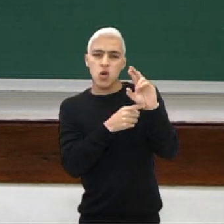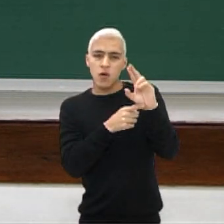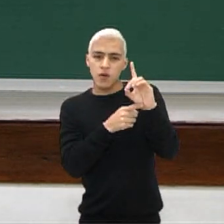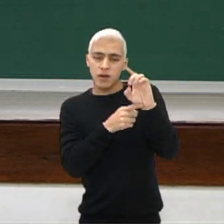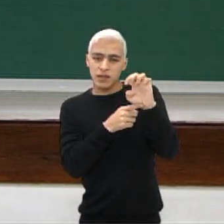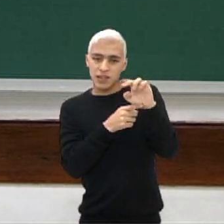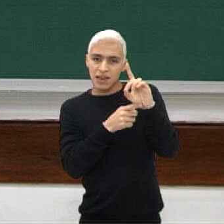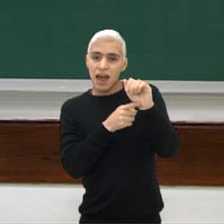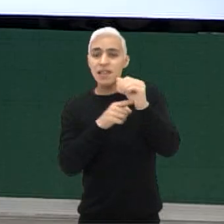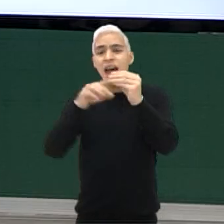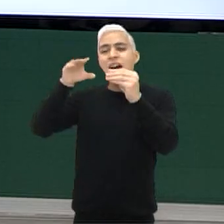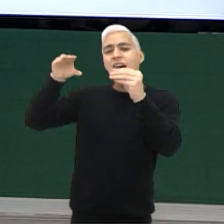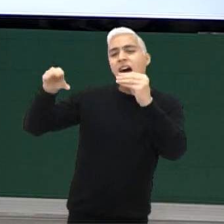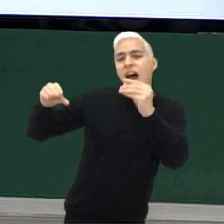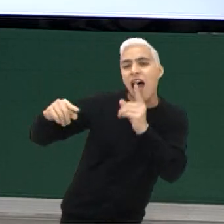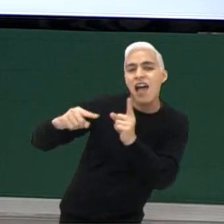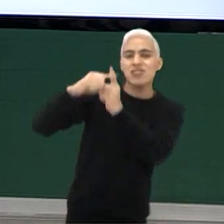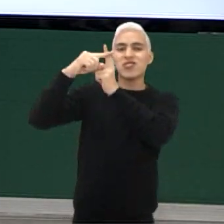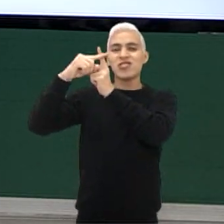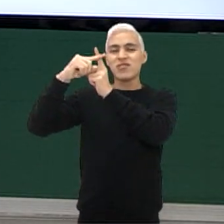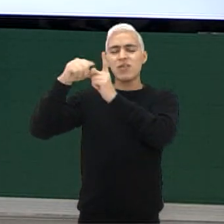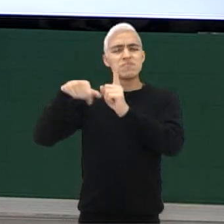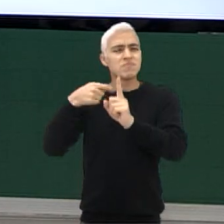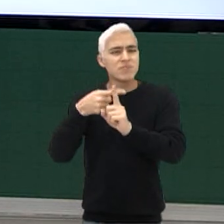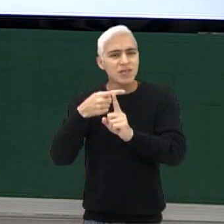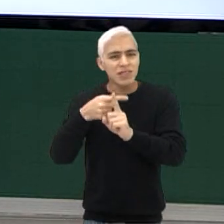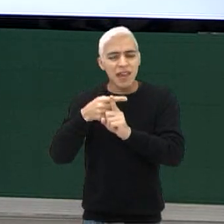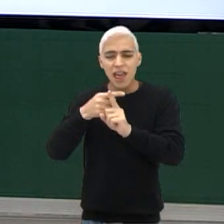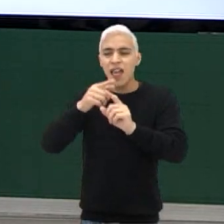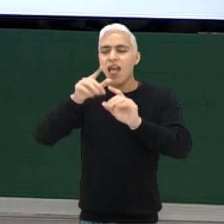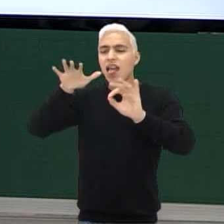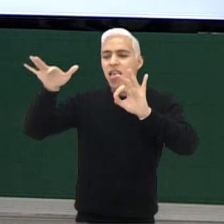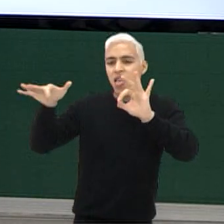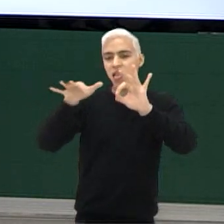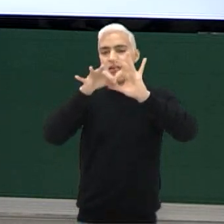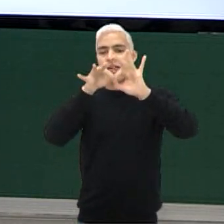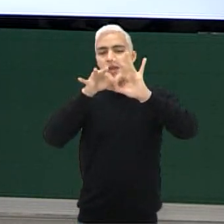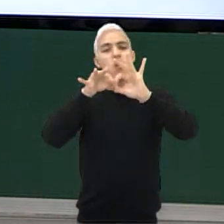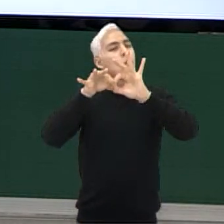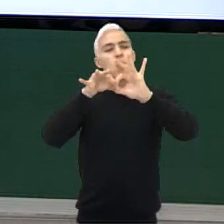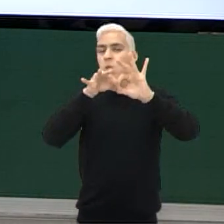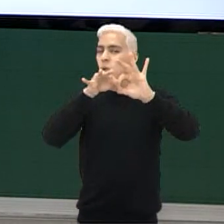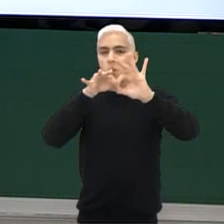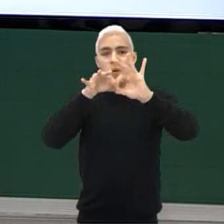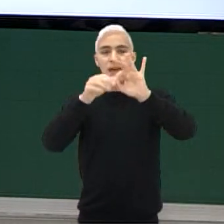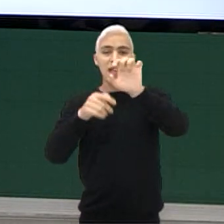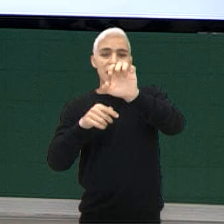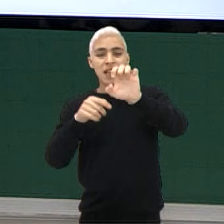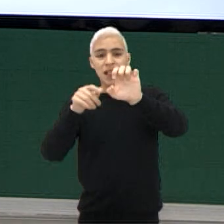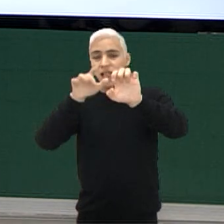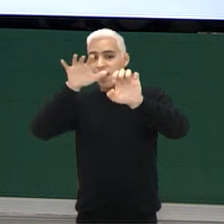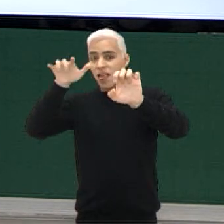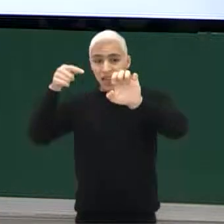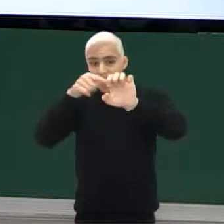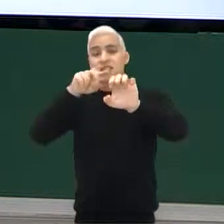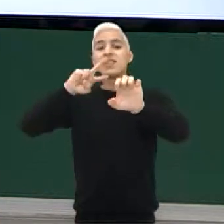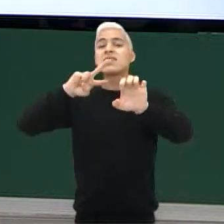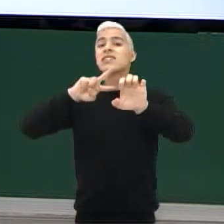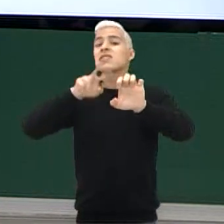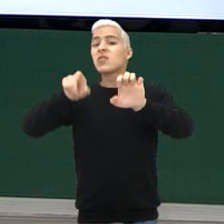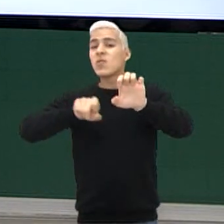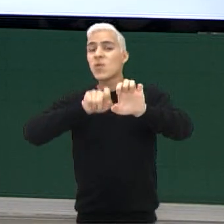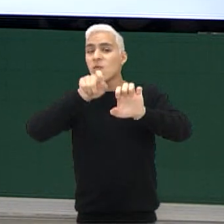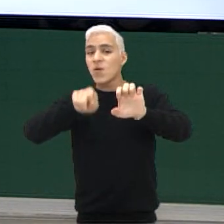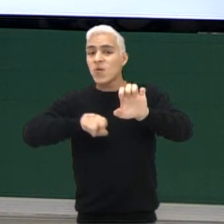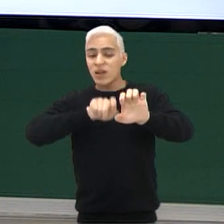aditiva. Por que aditiva? Porque adiciona. Onde que está adicionando? No meu E. A letra E ali,